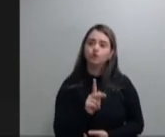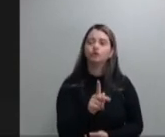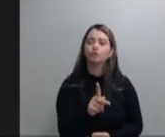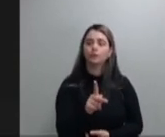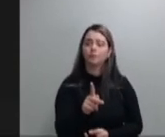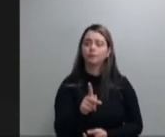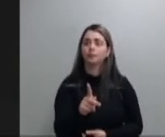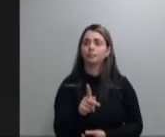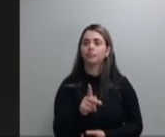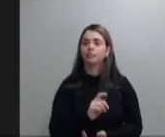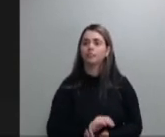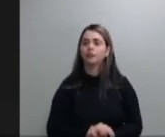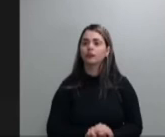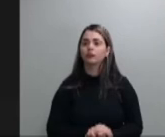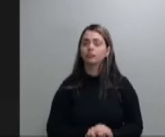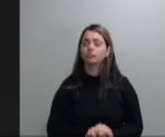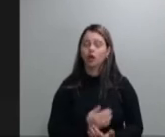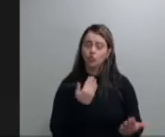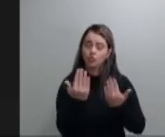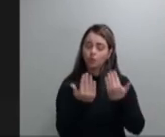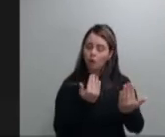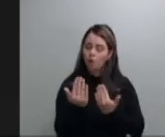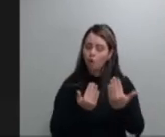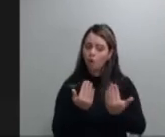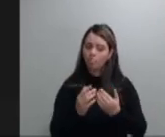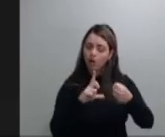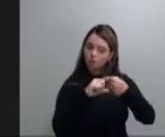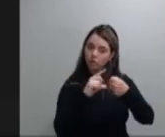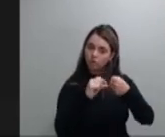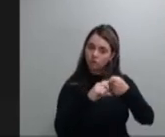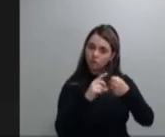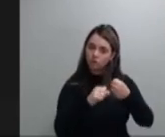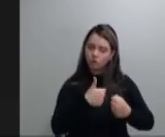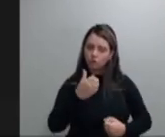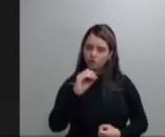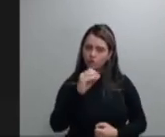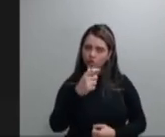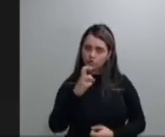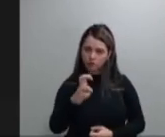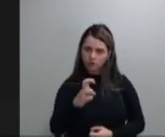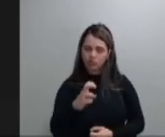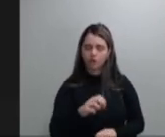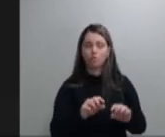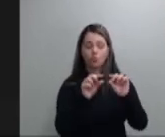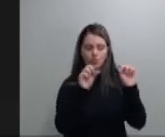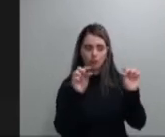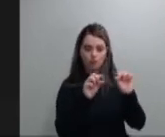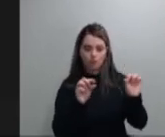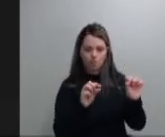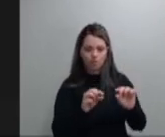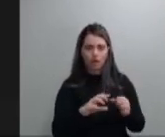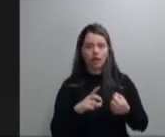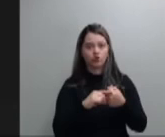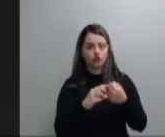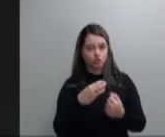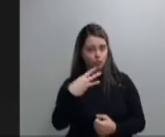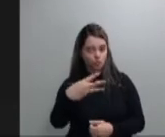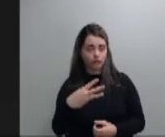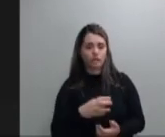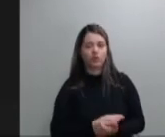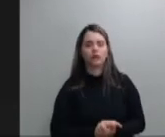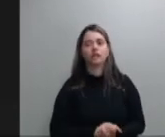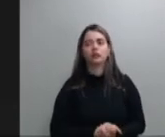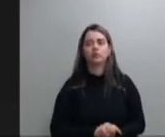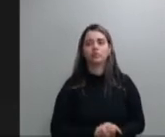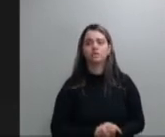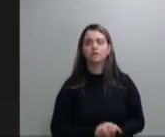interposto com o amparo no artigo 105 inciso 3 da linha A da constituição apontam-se as ofensas aos seguintes dispositivos a